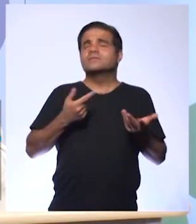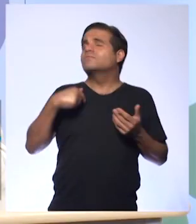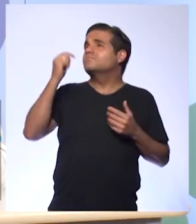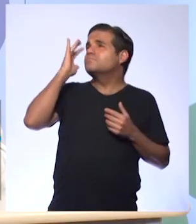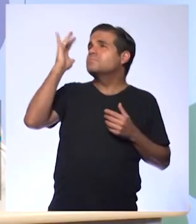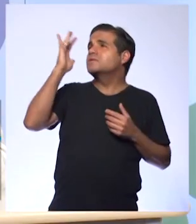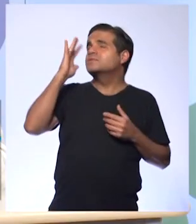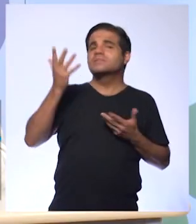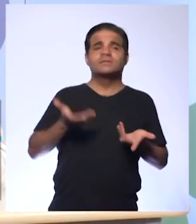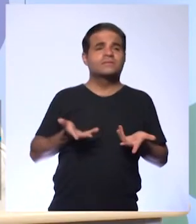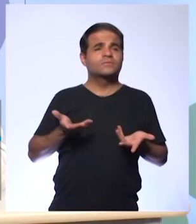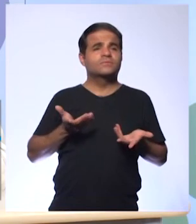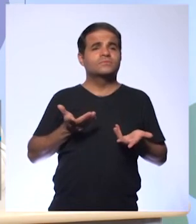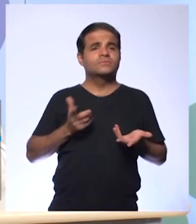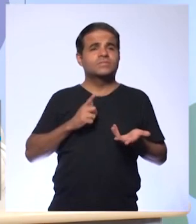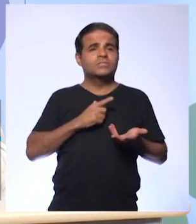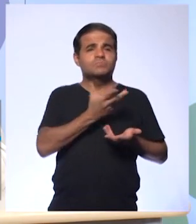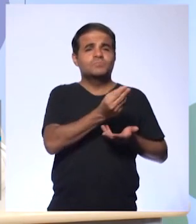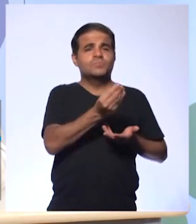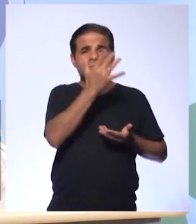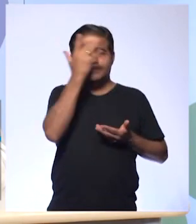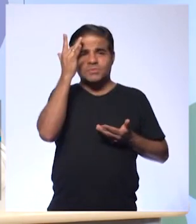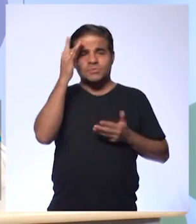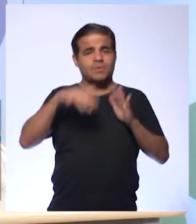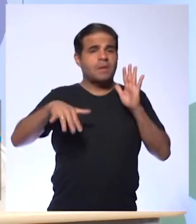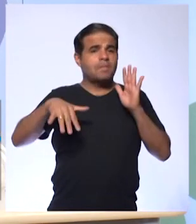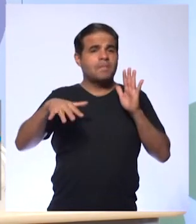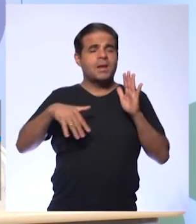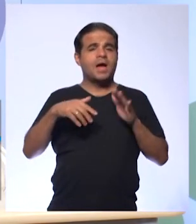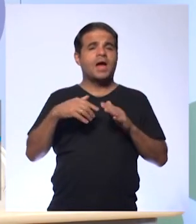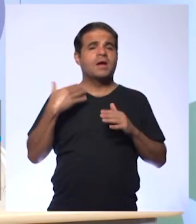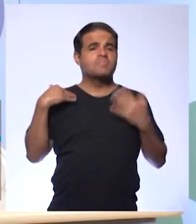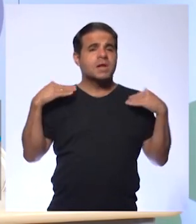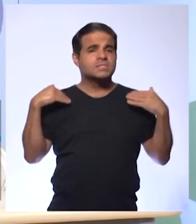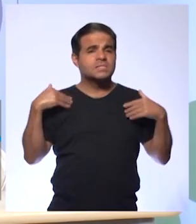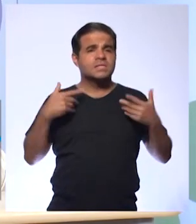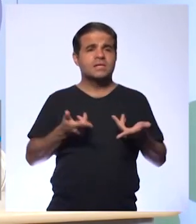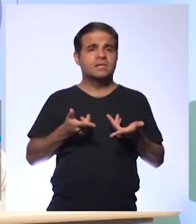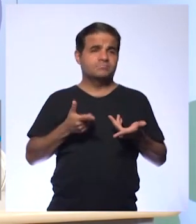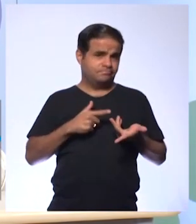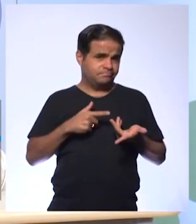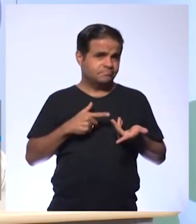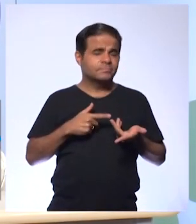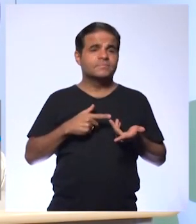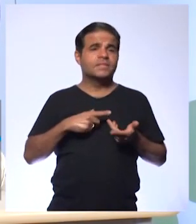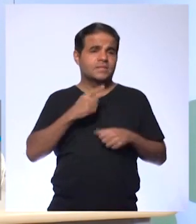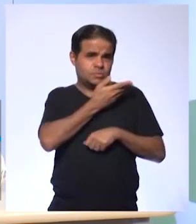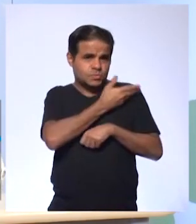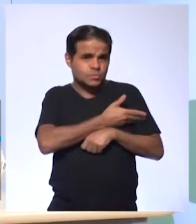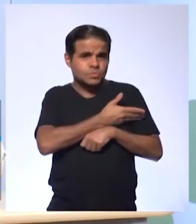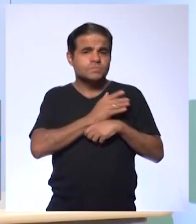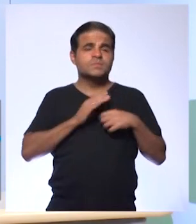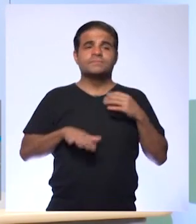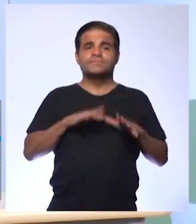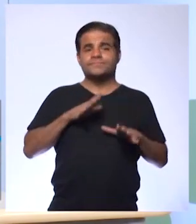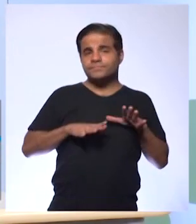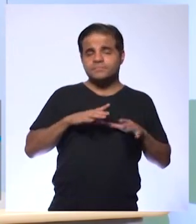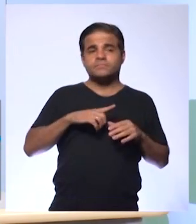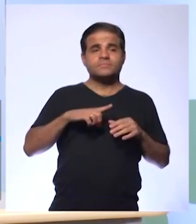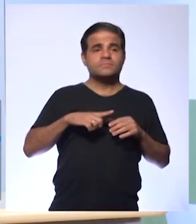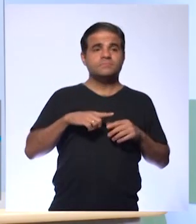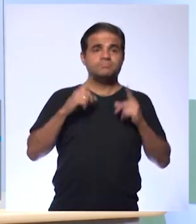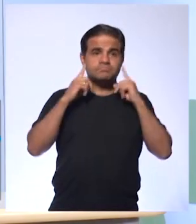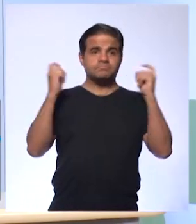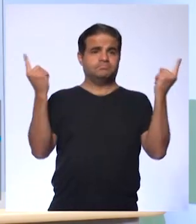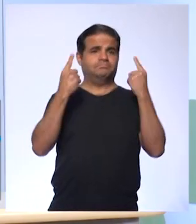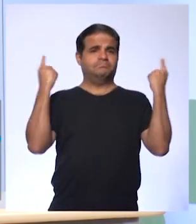na ocasião haviam muitos turistas na região, eu não sei se eles estariam habituados com essa rotina. Mesmo que talvez tivesse esse